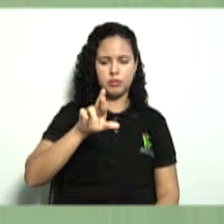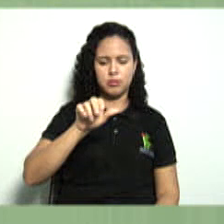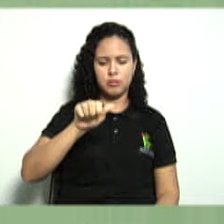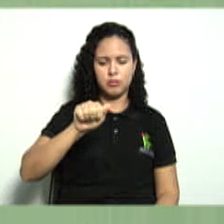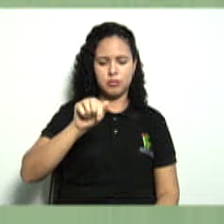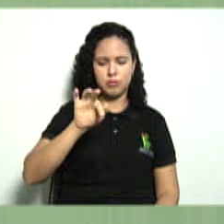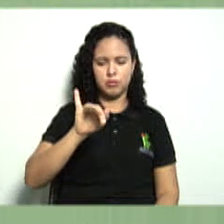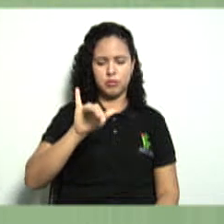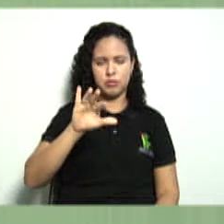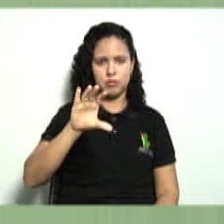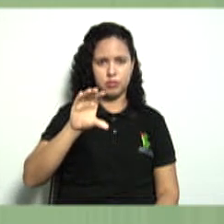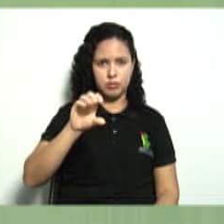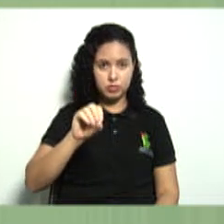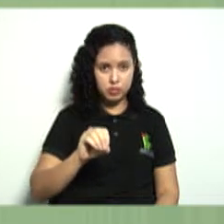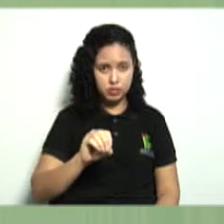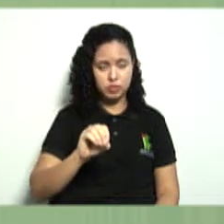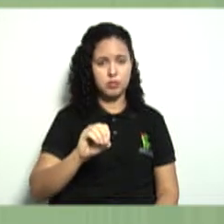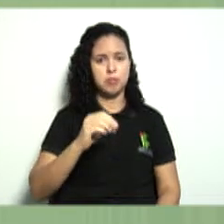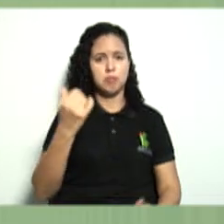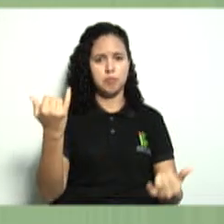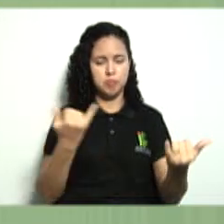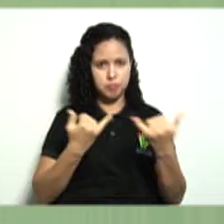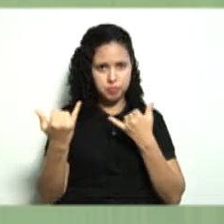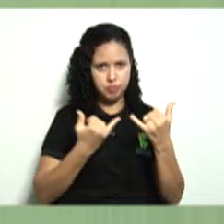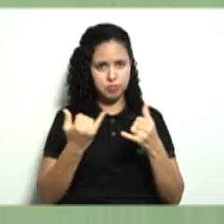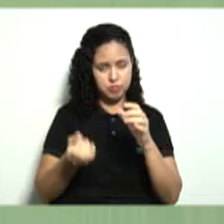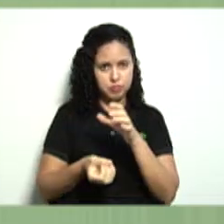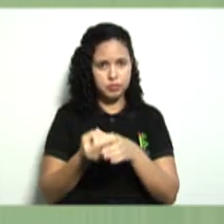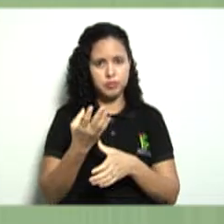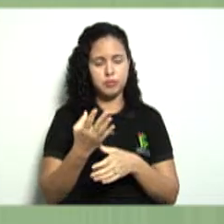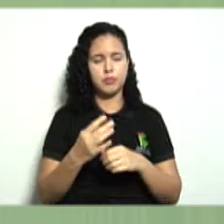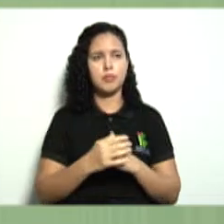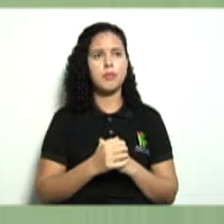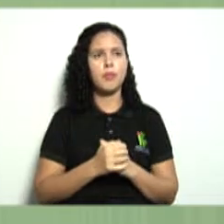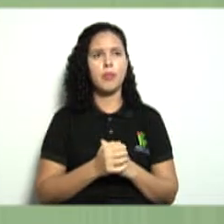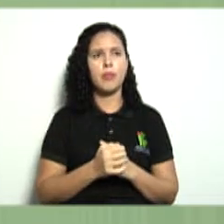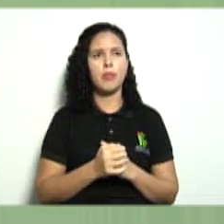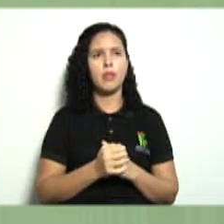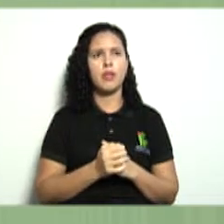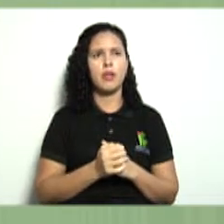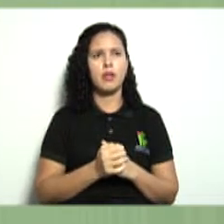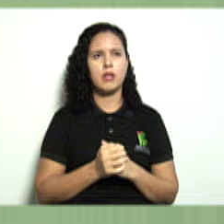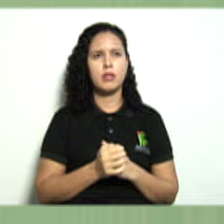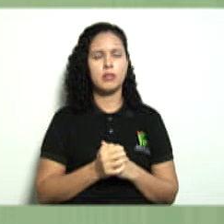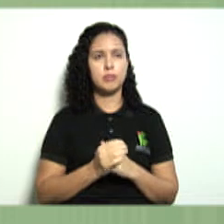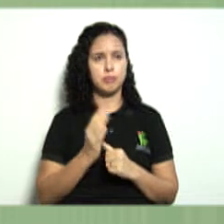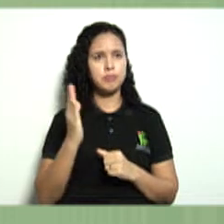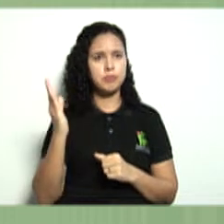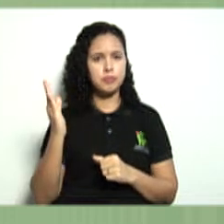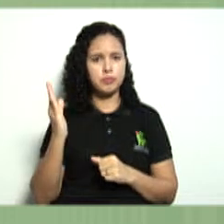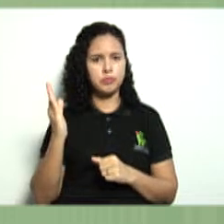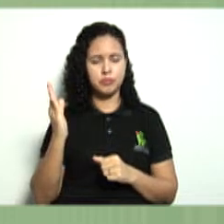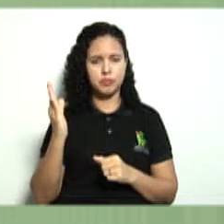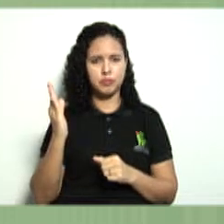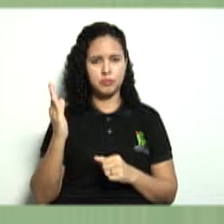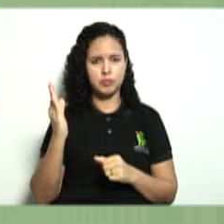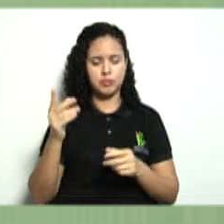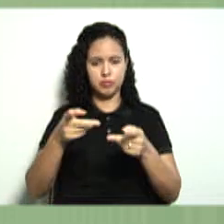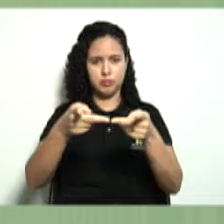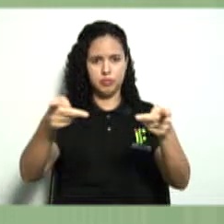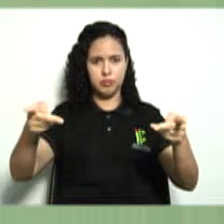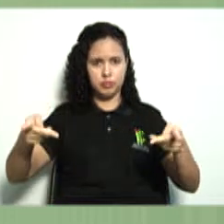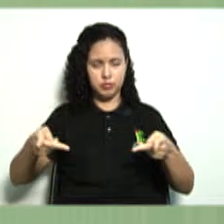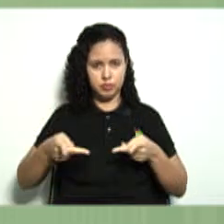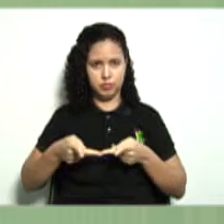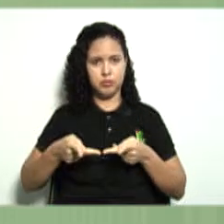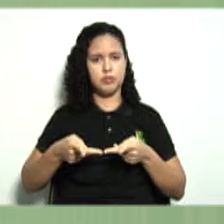também, certo? Olha aqui, ó, o gráfico que foi gerado dessas informações aqui, ok? E aqui o